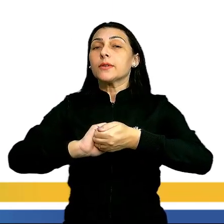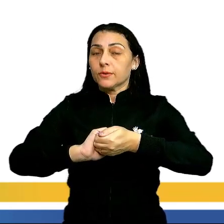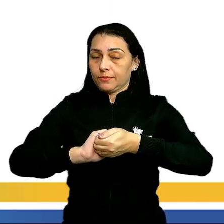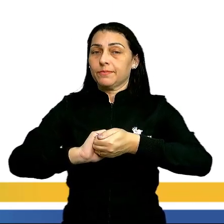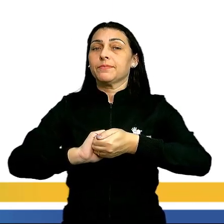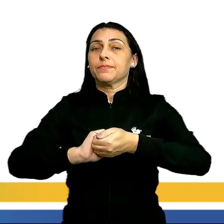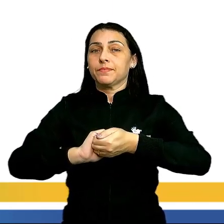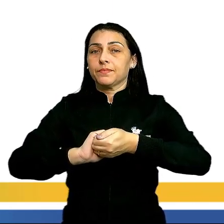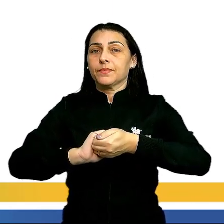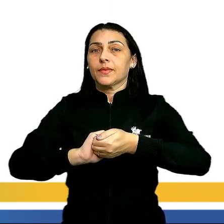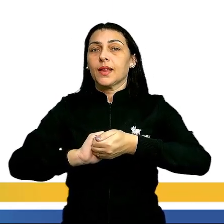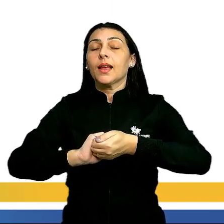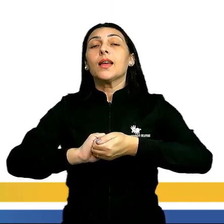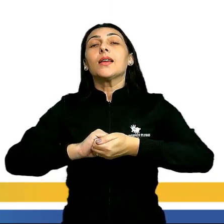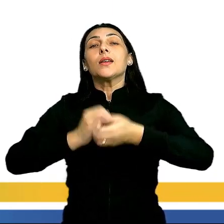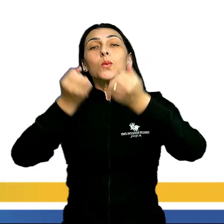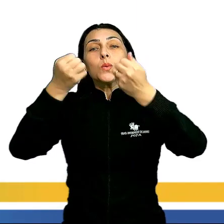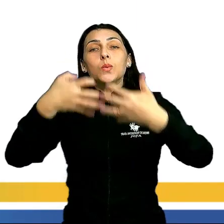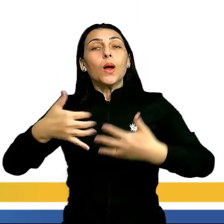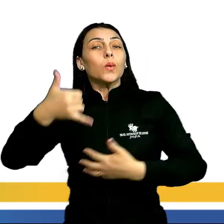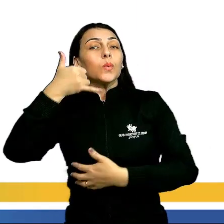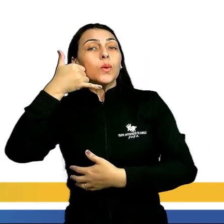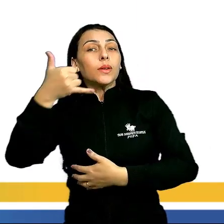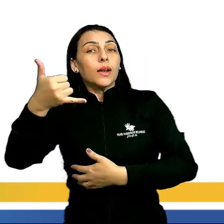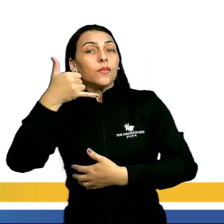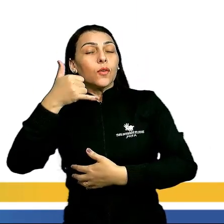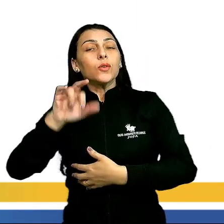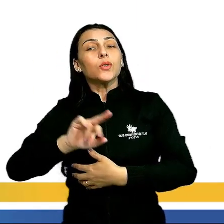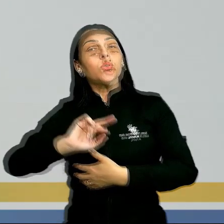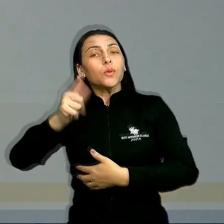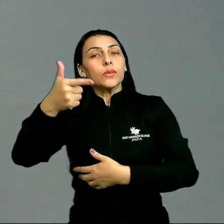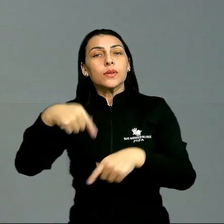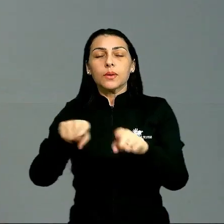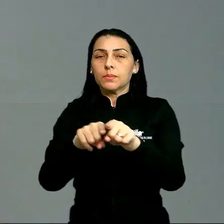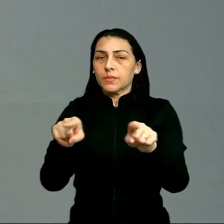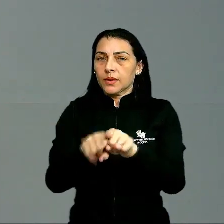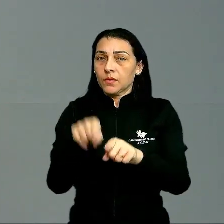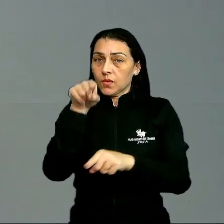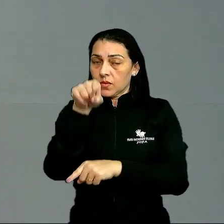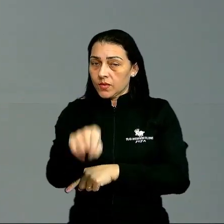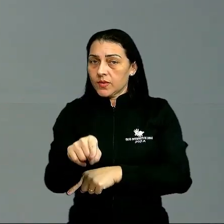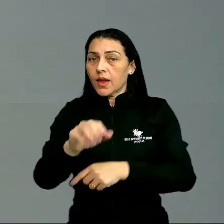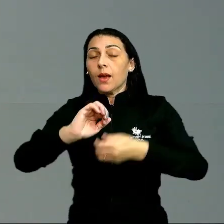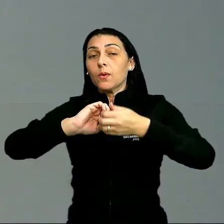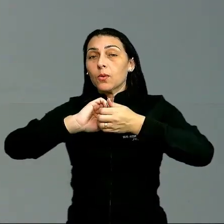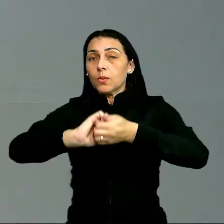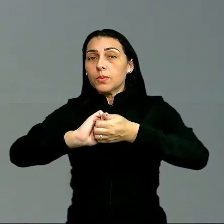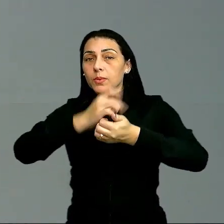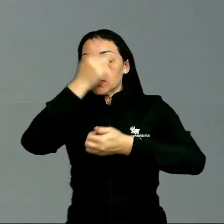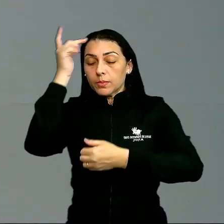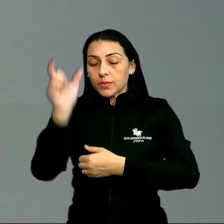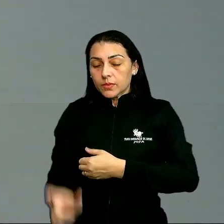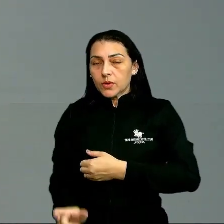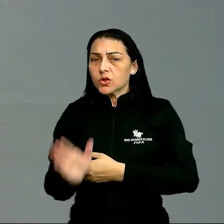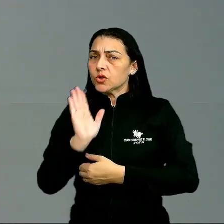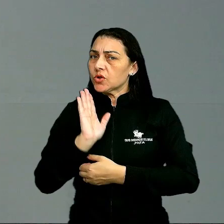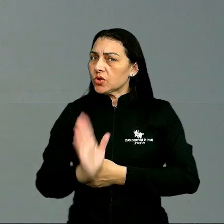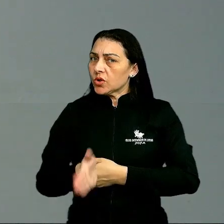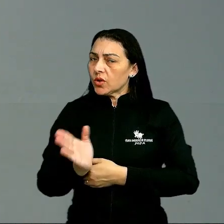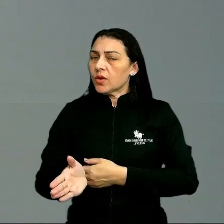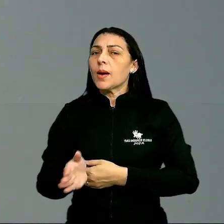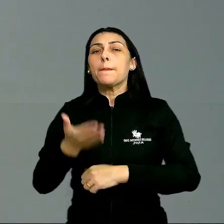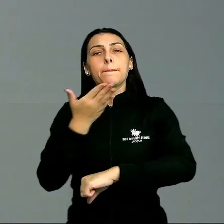saudações, discursos ao telefone e etc. Quando você cumprimenta alguém, você já